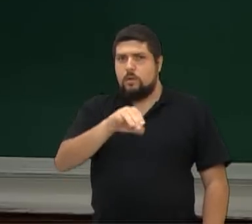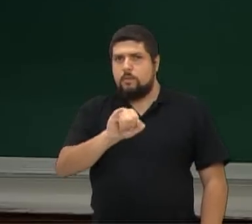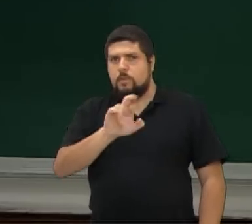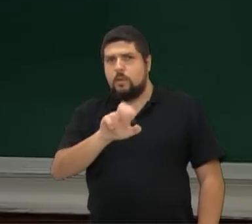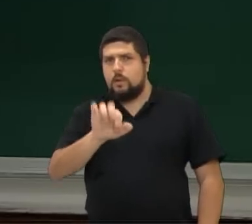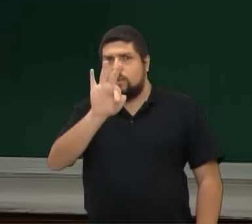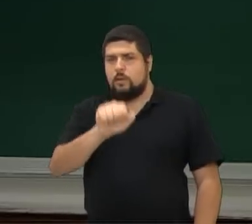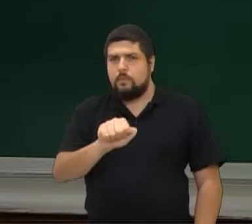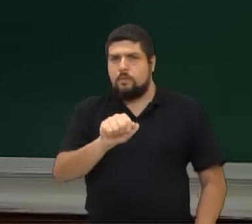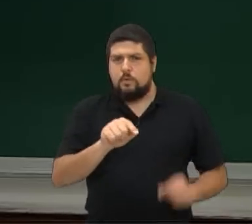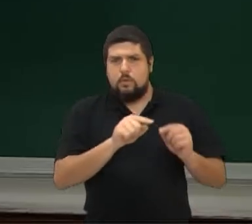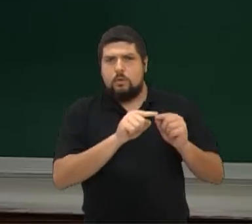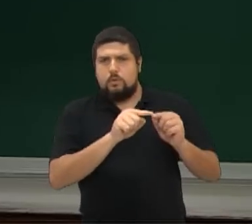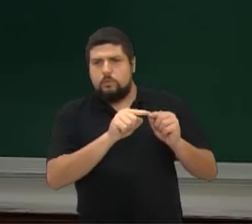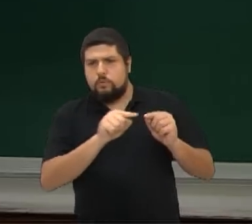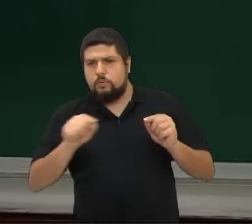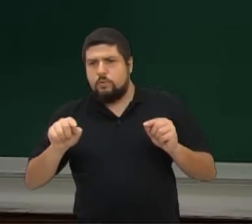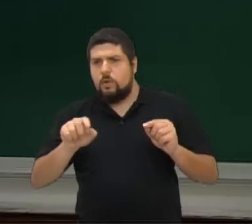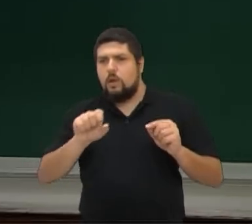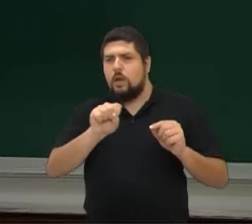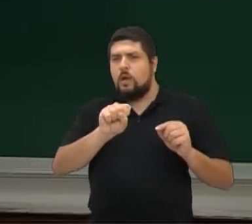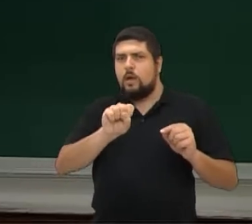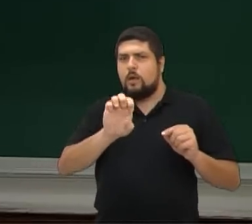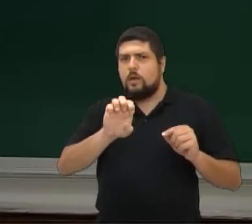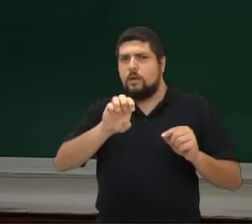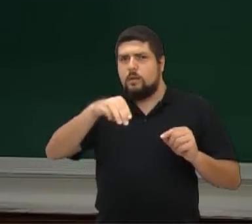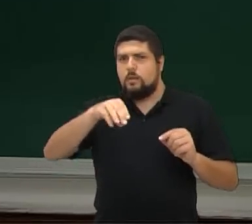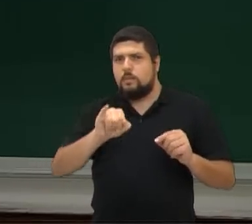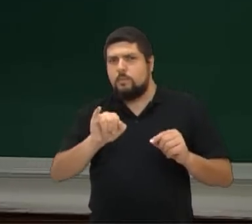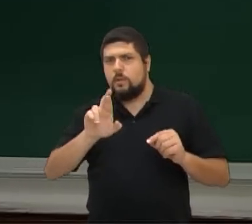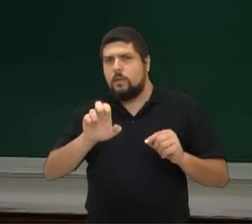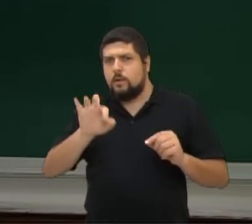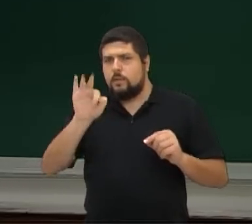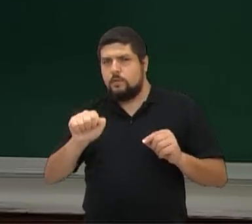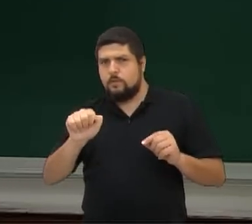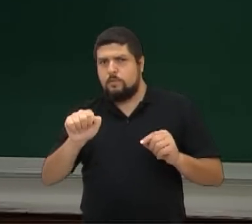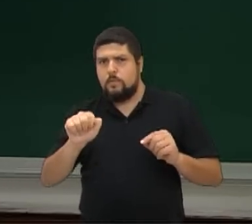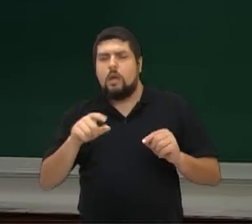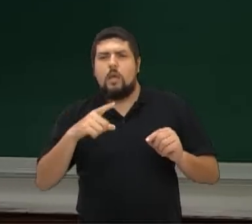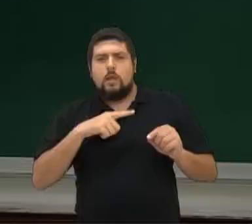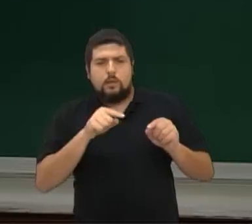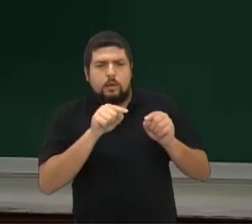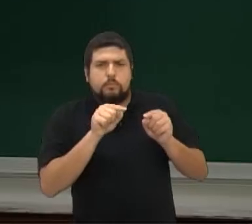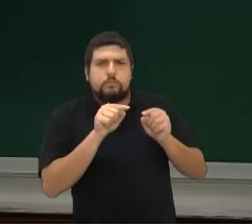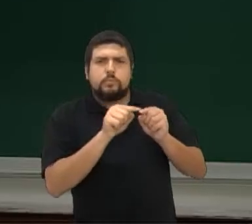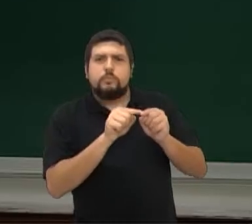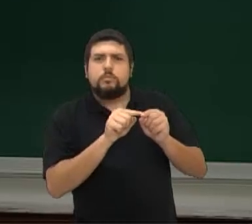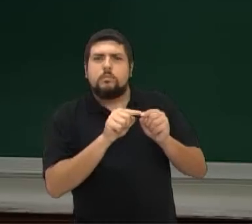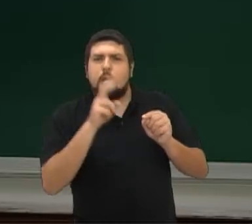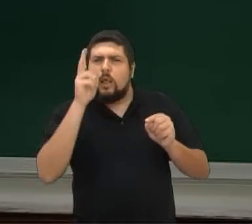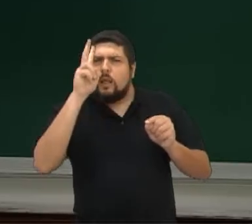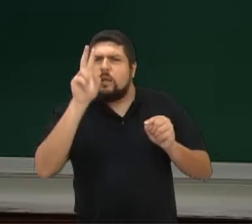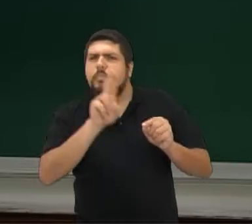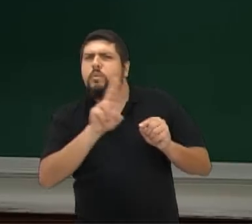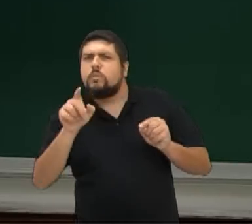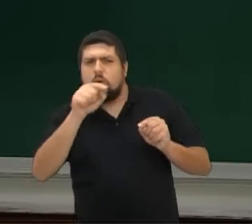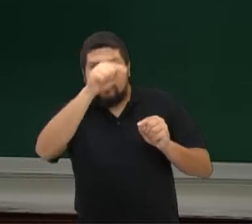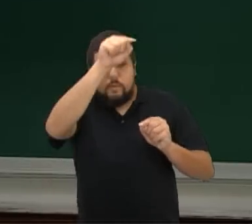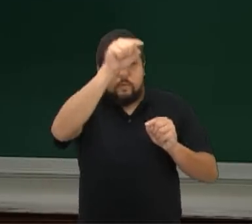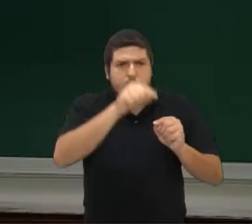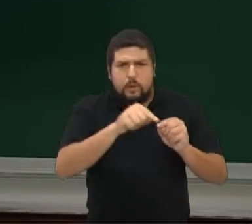um ponto de origem em comum. Esse ponto de origem em comum, nós chamamos do que mesmo? Nós chamamos